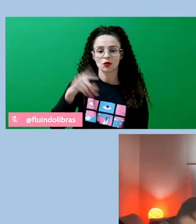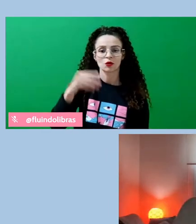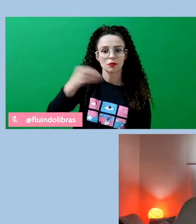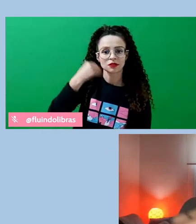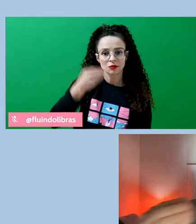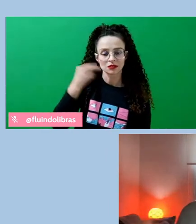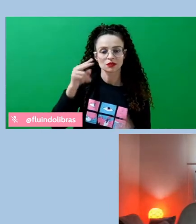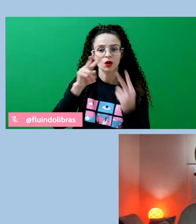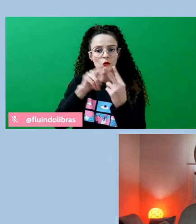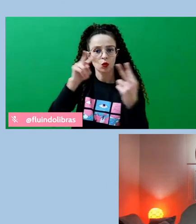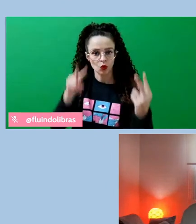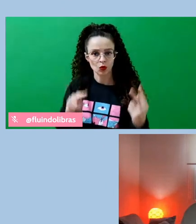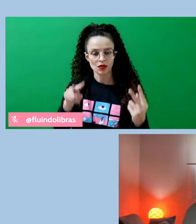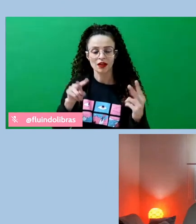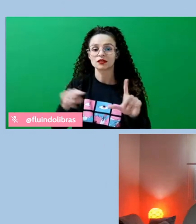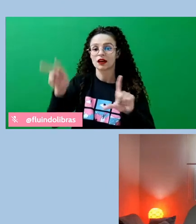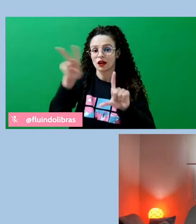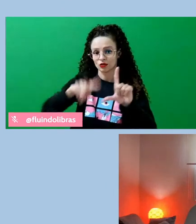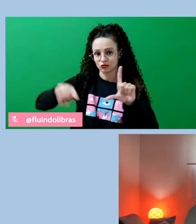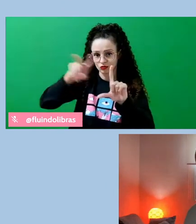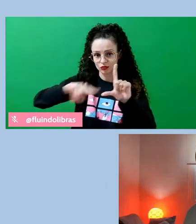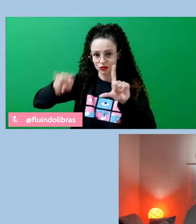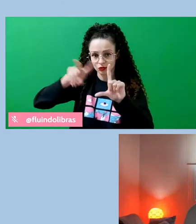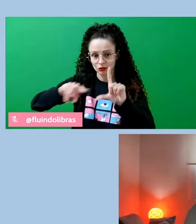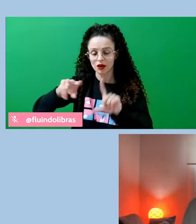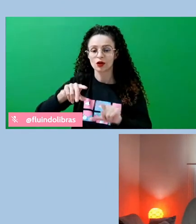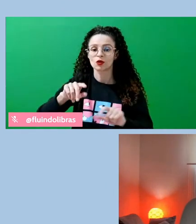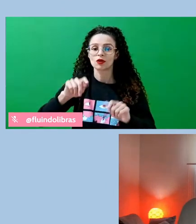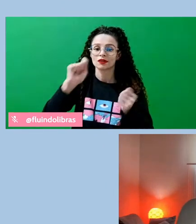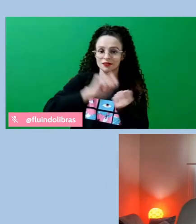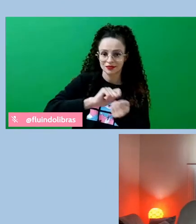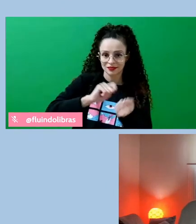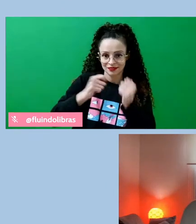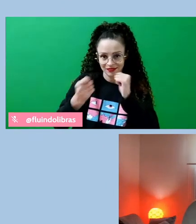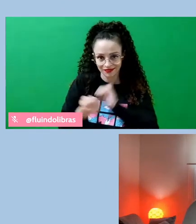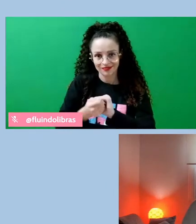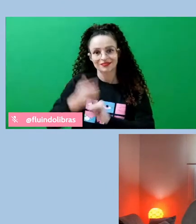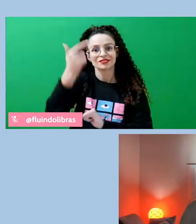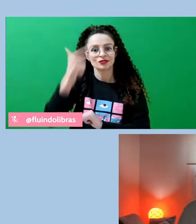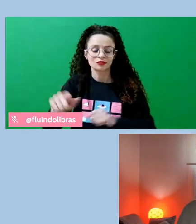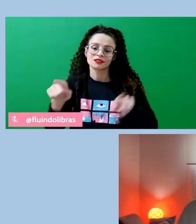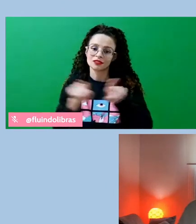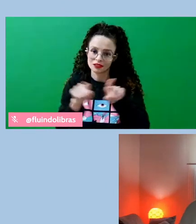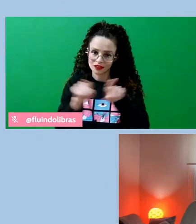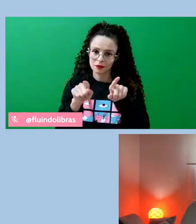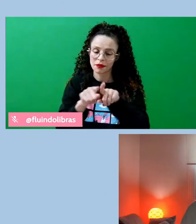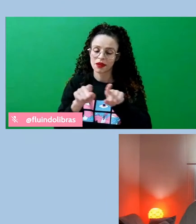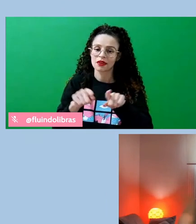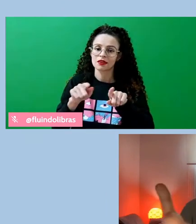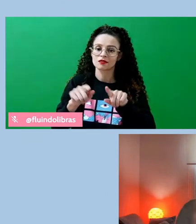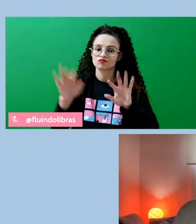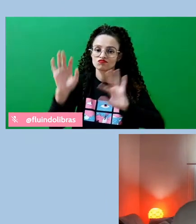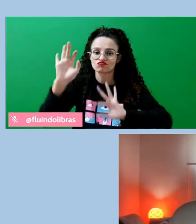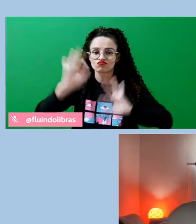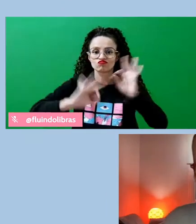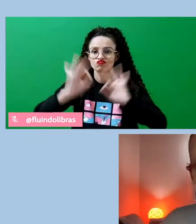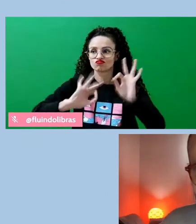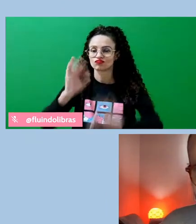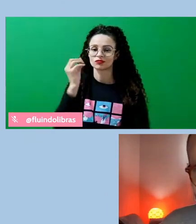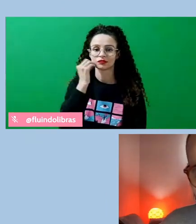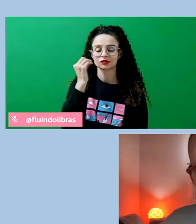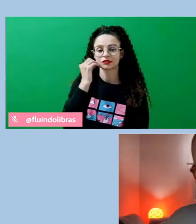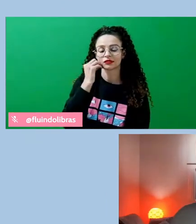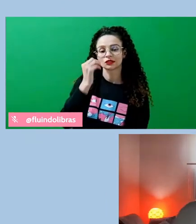online, mas uma experiência audiovisual, a reestruturação que foi feita também foi uma reestruturação buscando essa